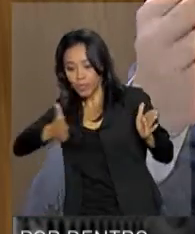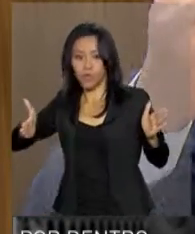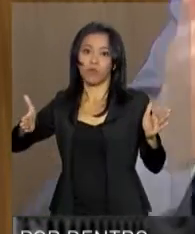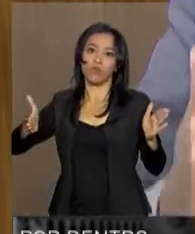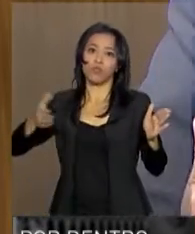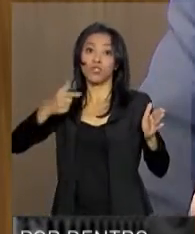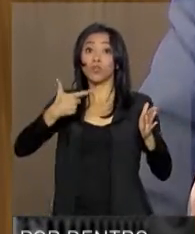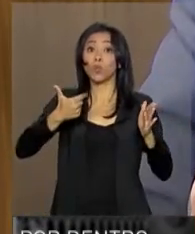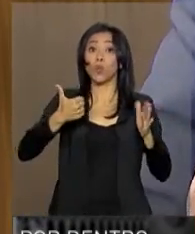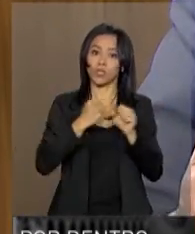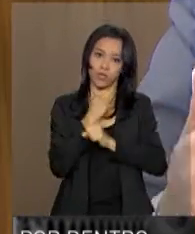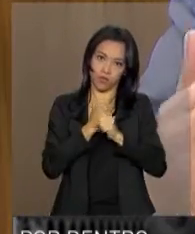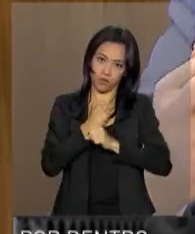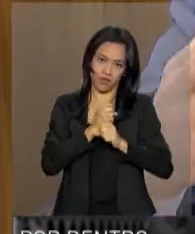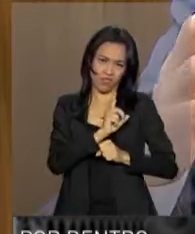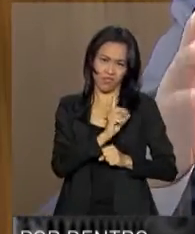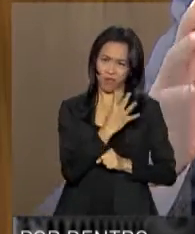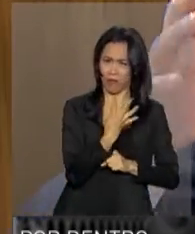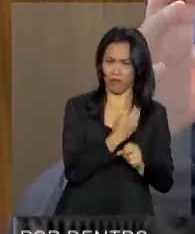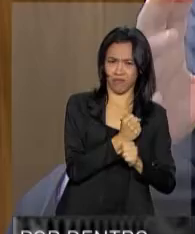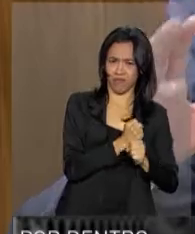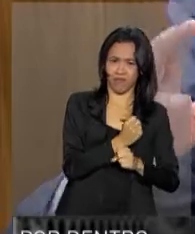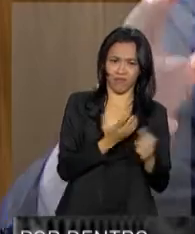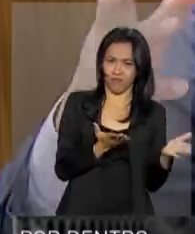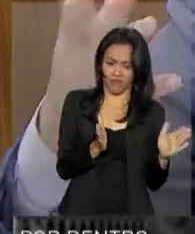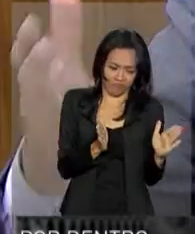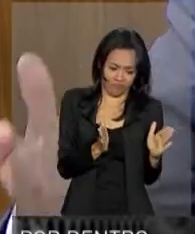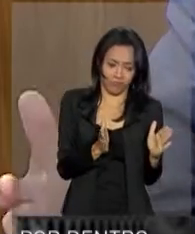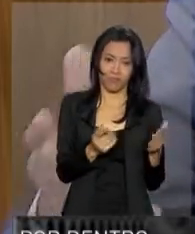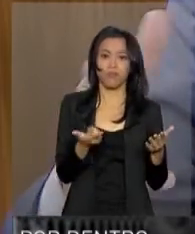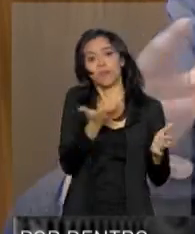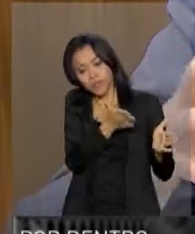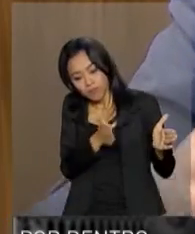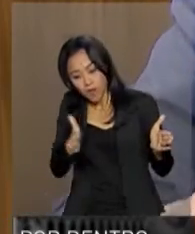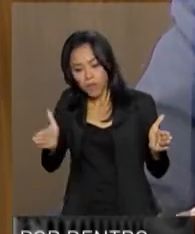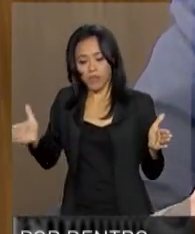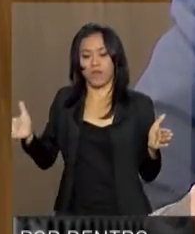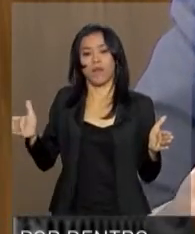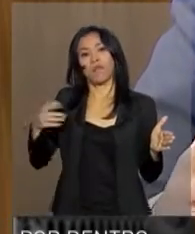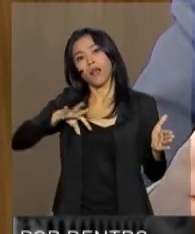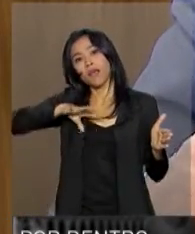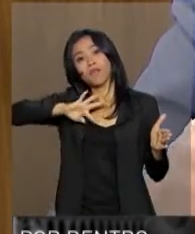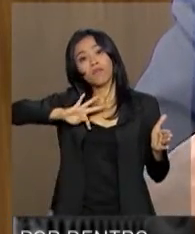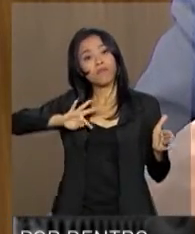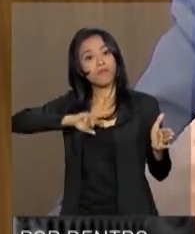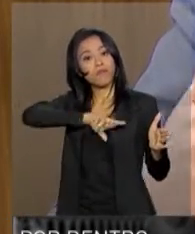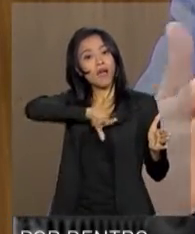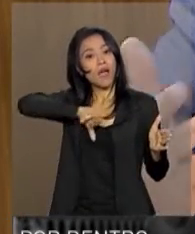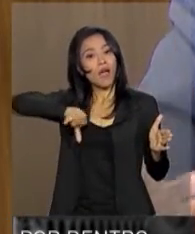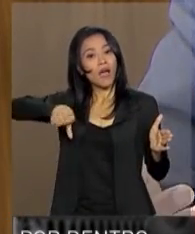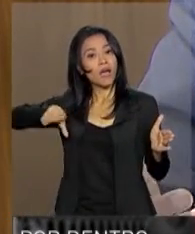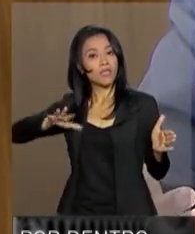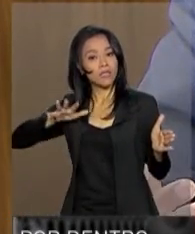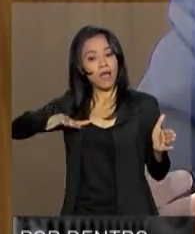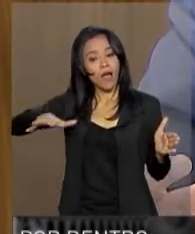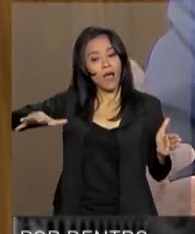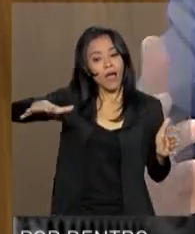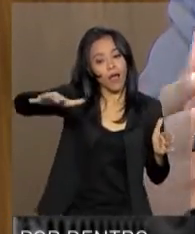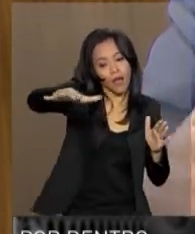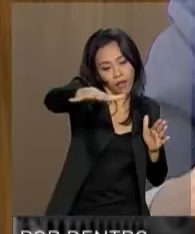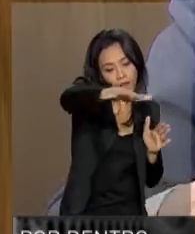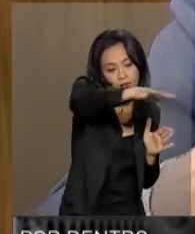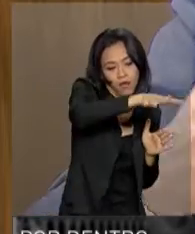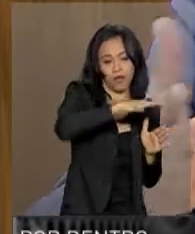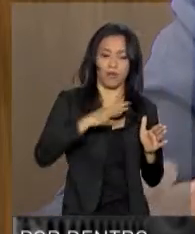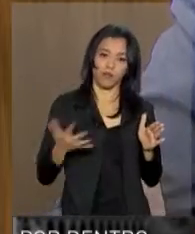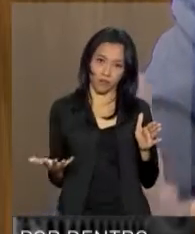serviço não só para o ppa mas que servisse também para os planos setoriais e planos regionais nós temos mais de 70 planos regionais e